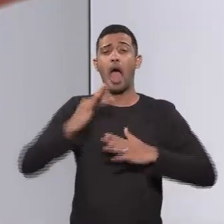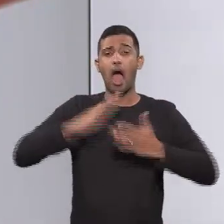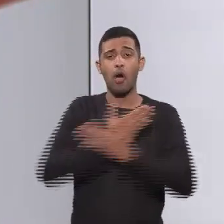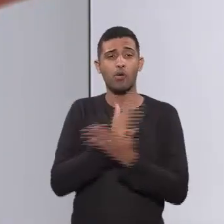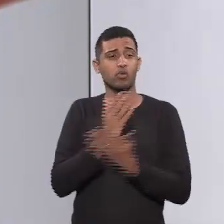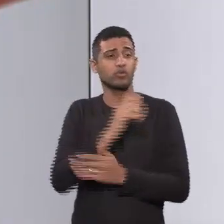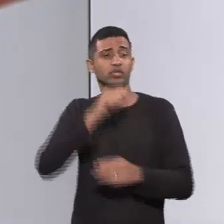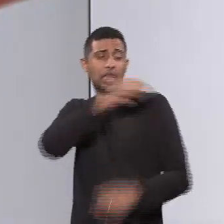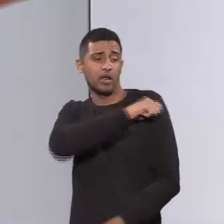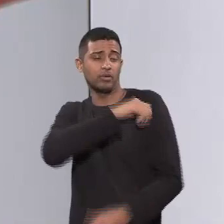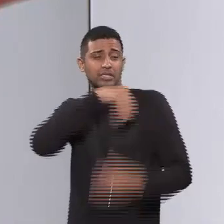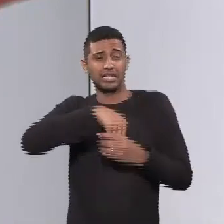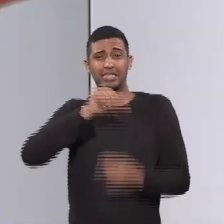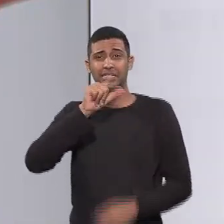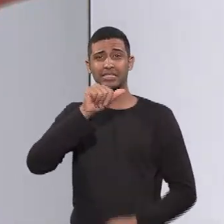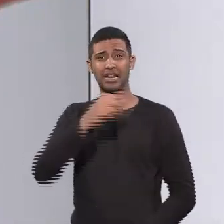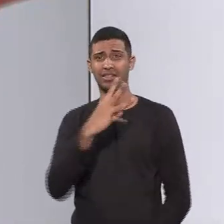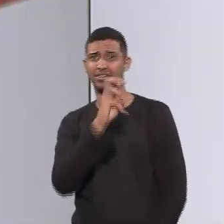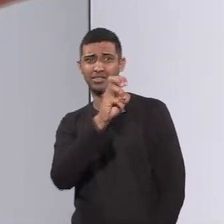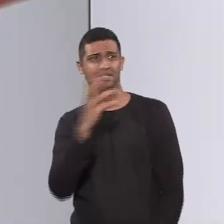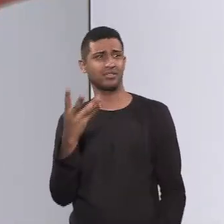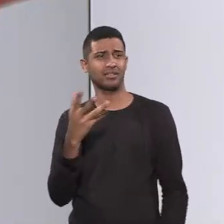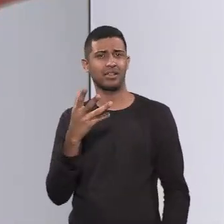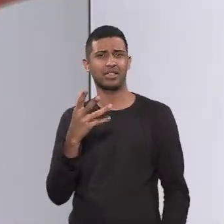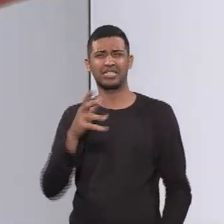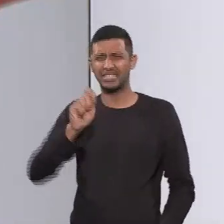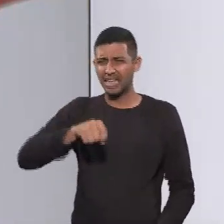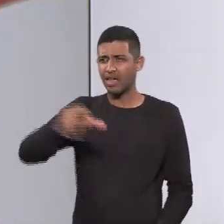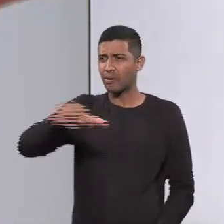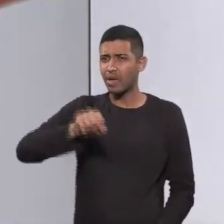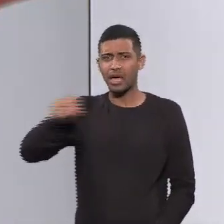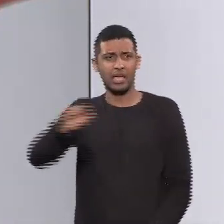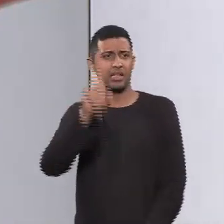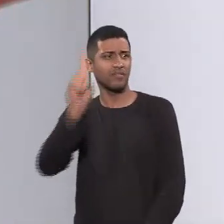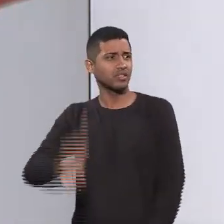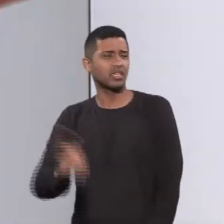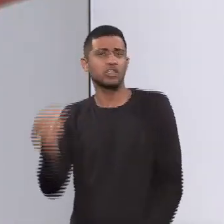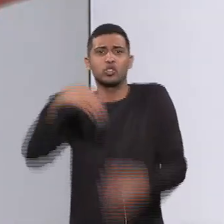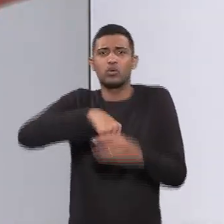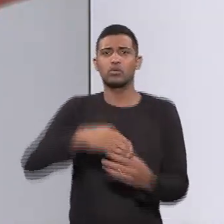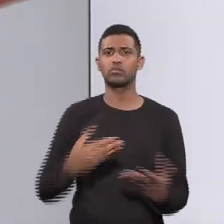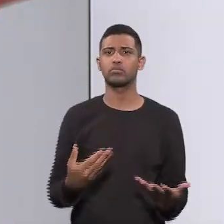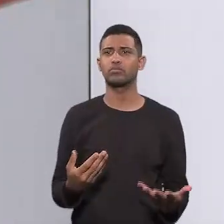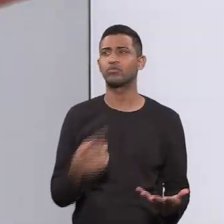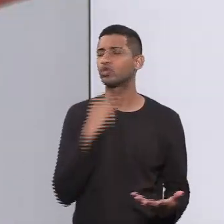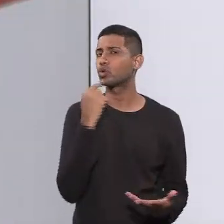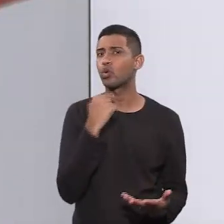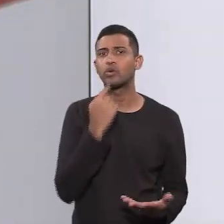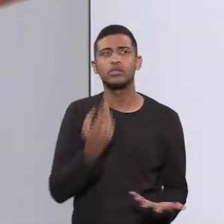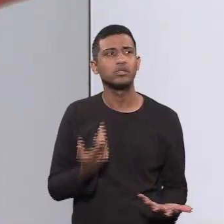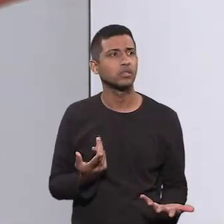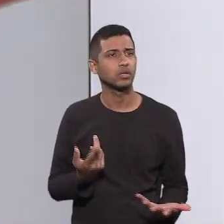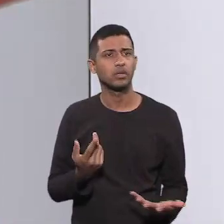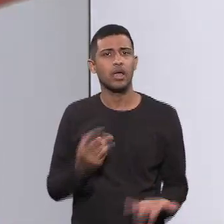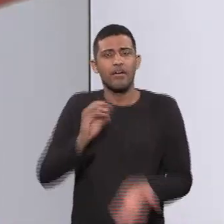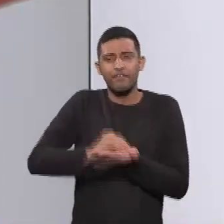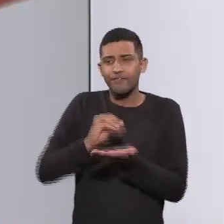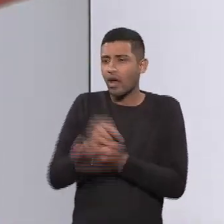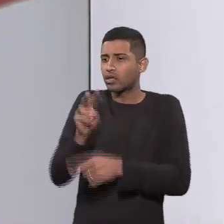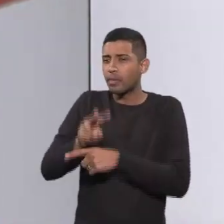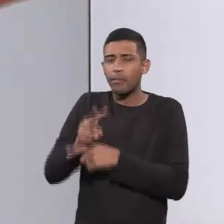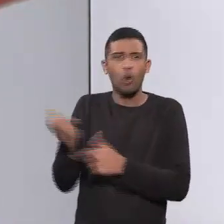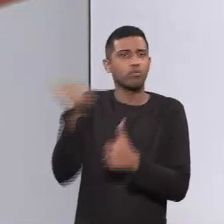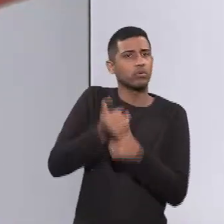35. Você não tem como fazer a inclusão de um aluno com deficiência, cujo só tem um único professor na sala de aula, sem nenhum apoio, ou seja, não há